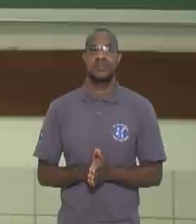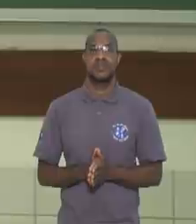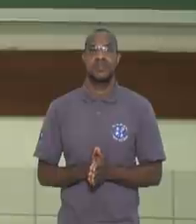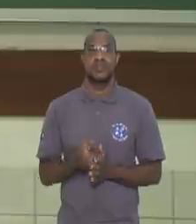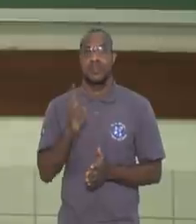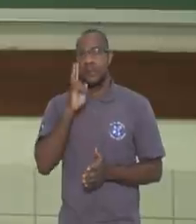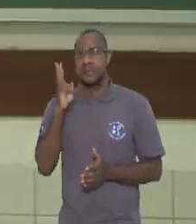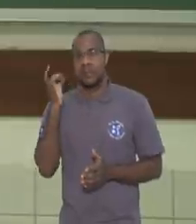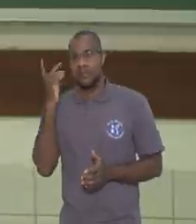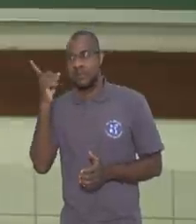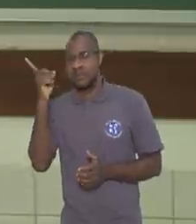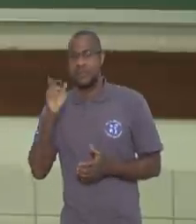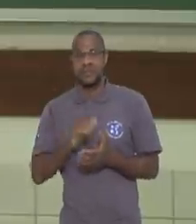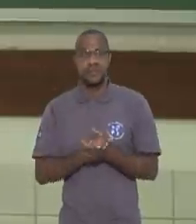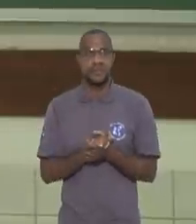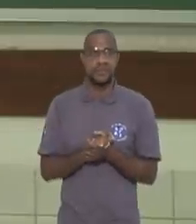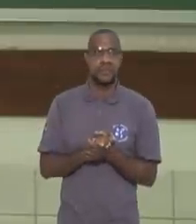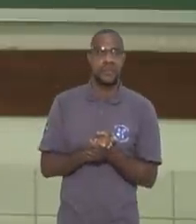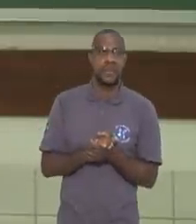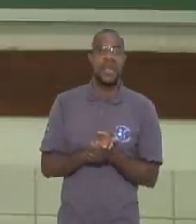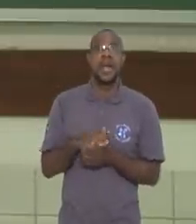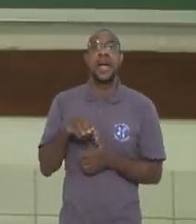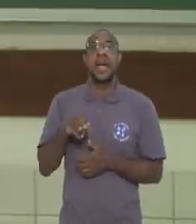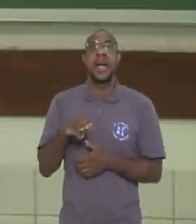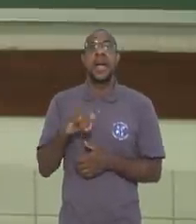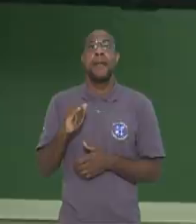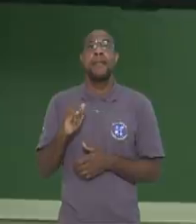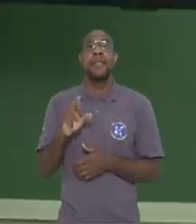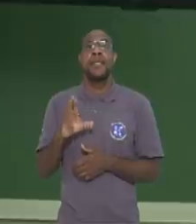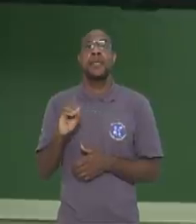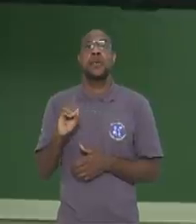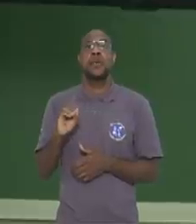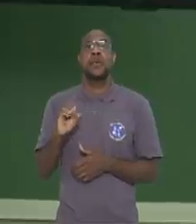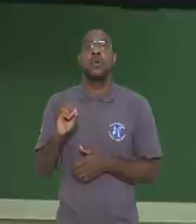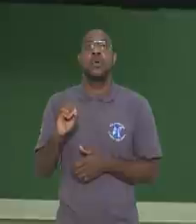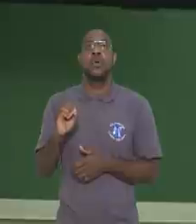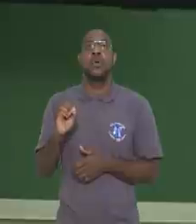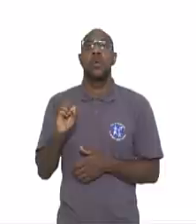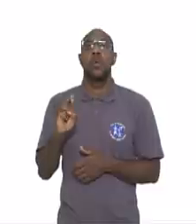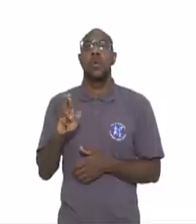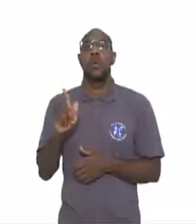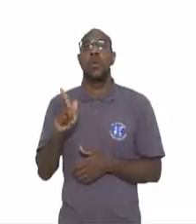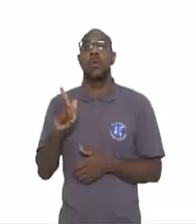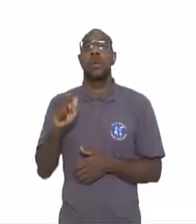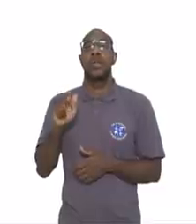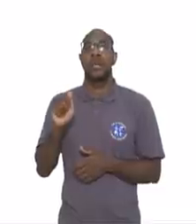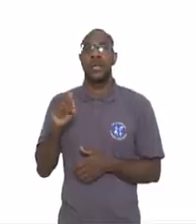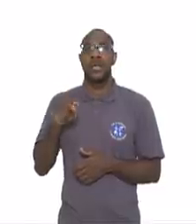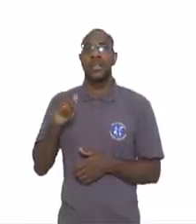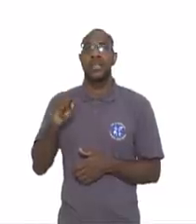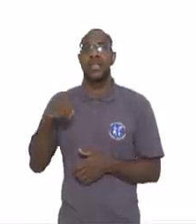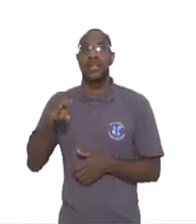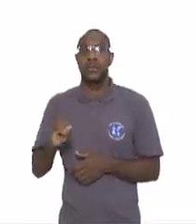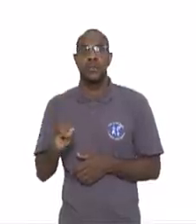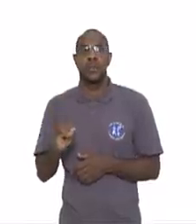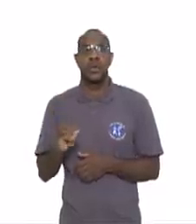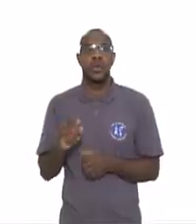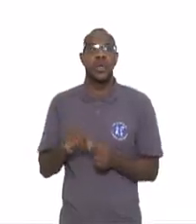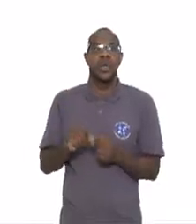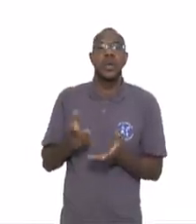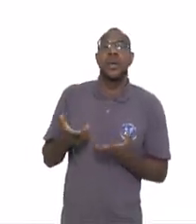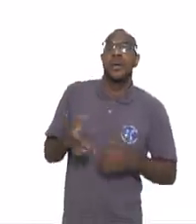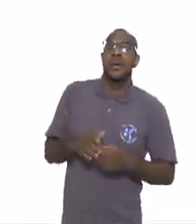fácil também, né, gente? Vamos lá, micro-organismo, para degradar alguma coisa, ele tem que ser capaz do quê? De metabolizar o contaminante,